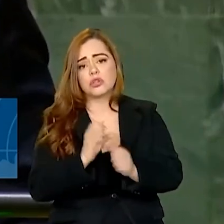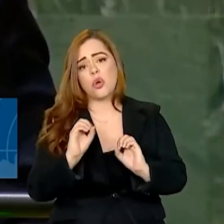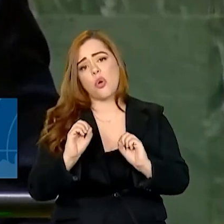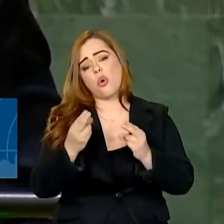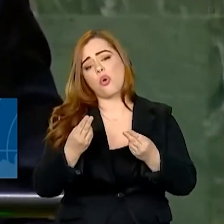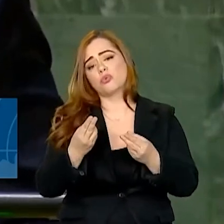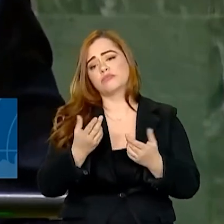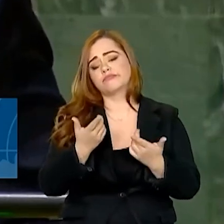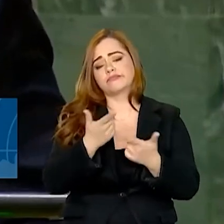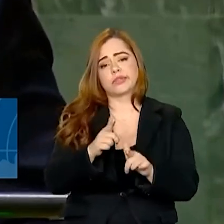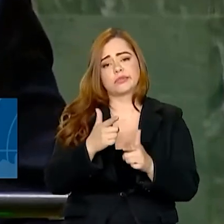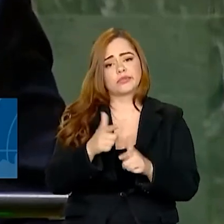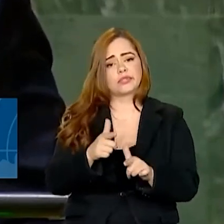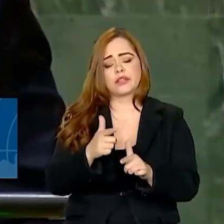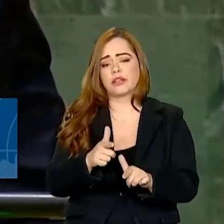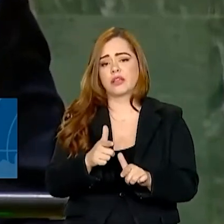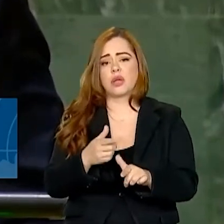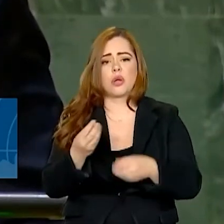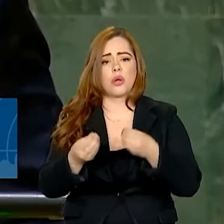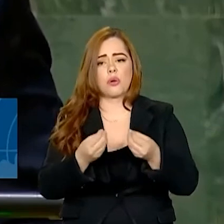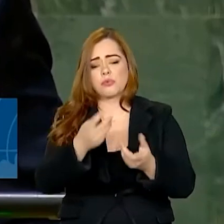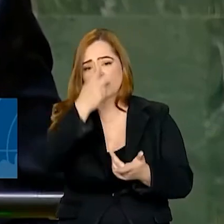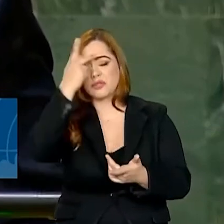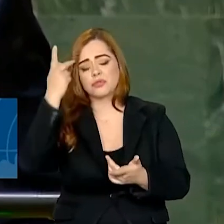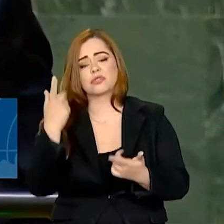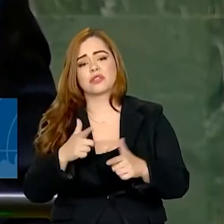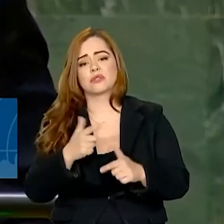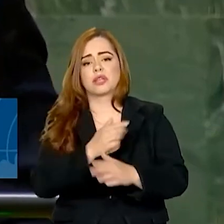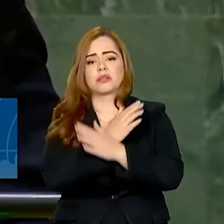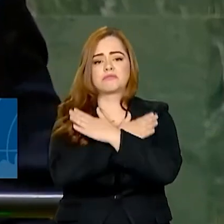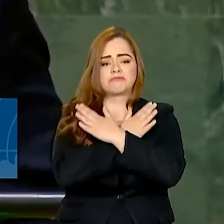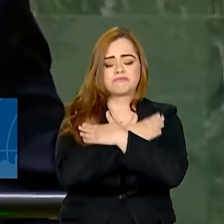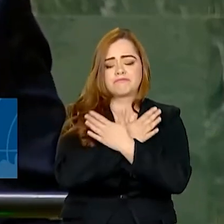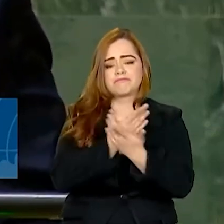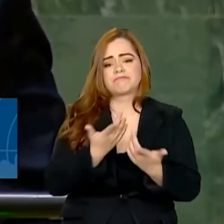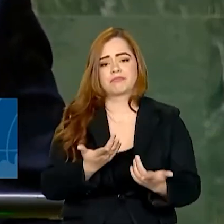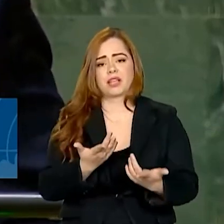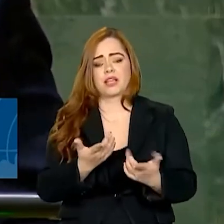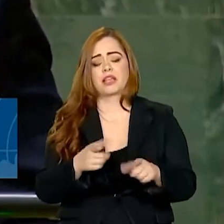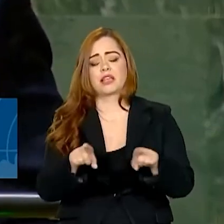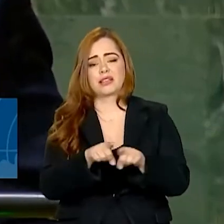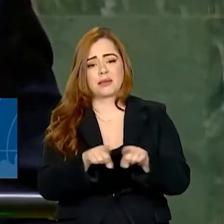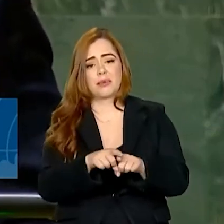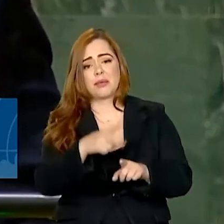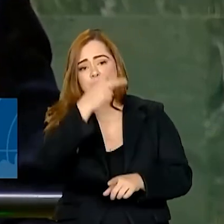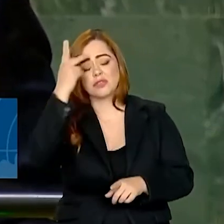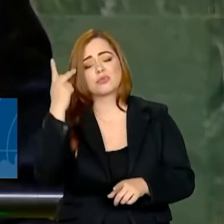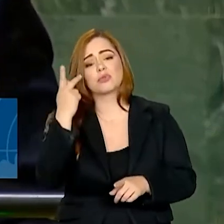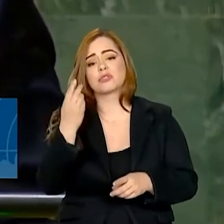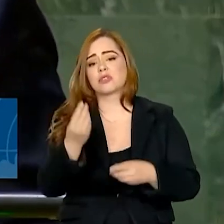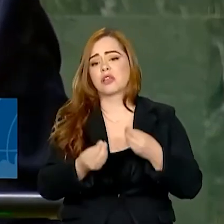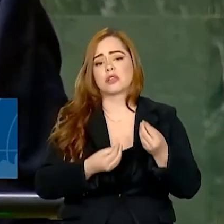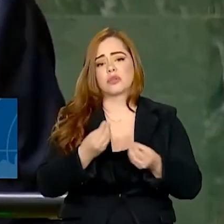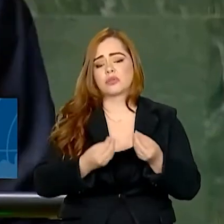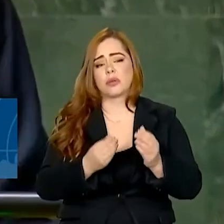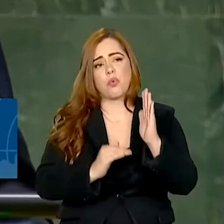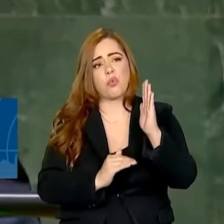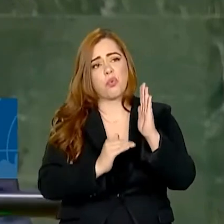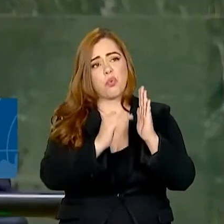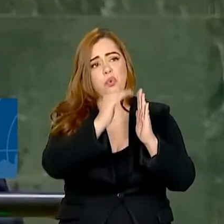ou se fará parte da legião de desempregados, subempregados e desalentados que não para de